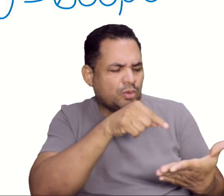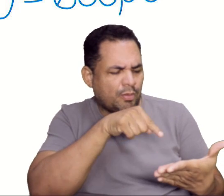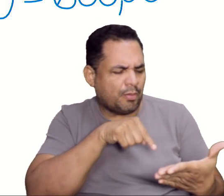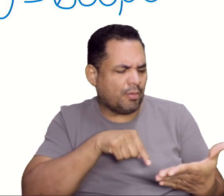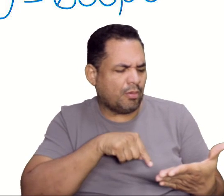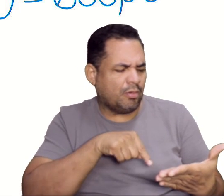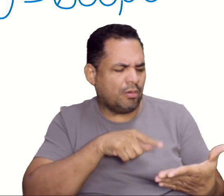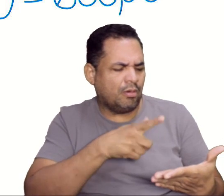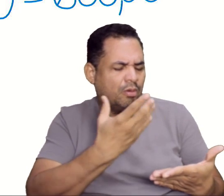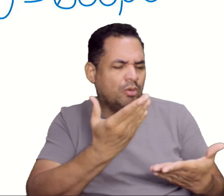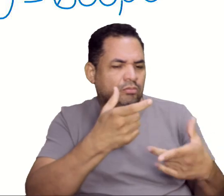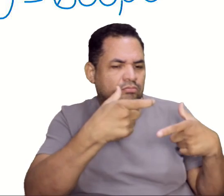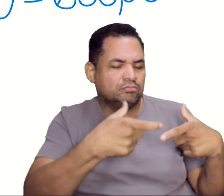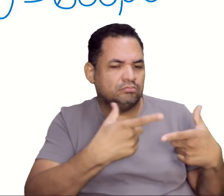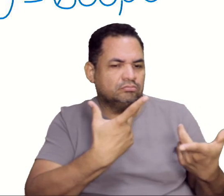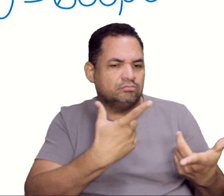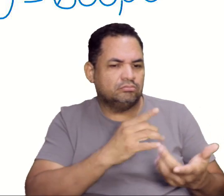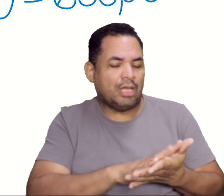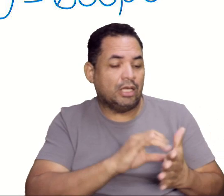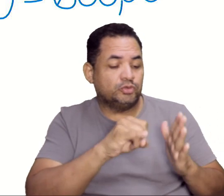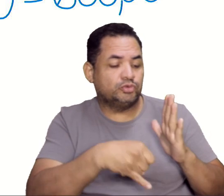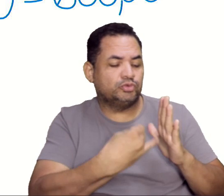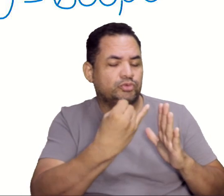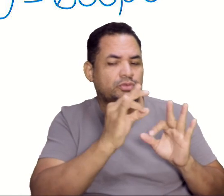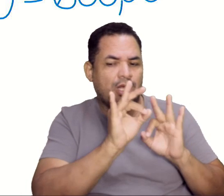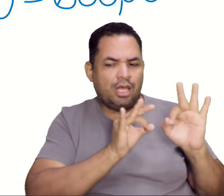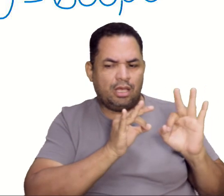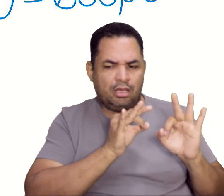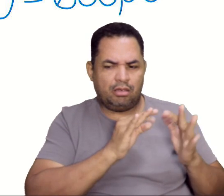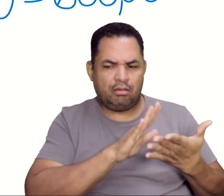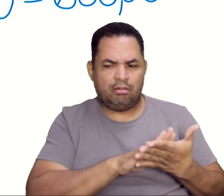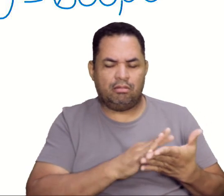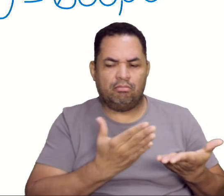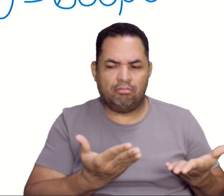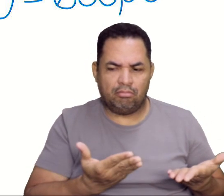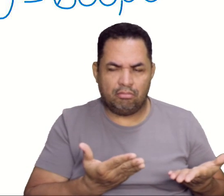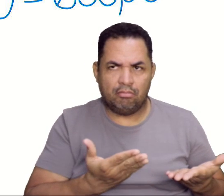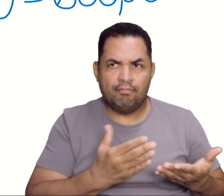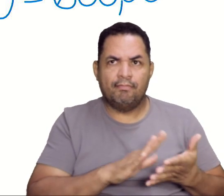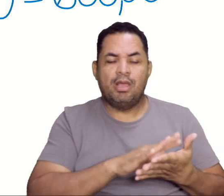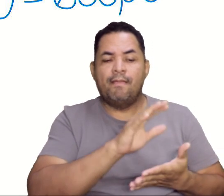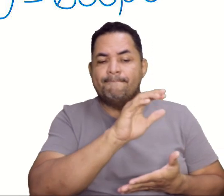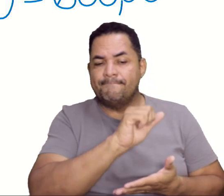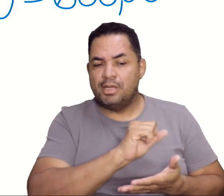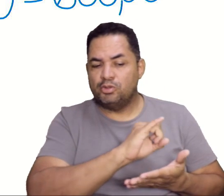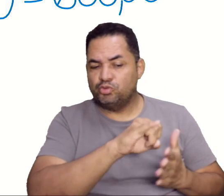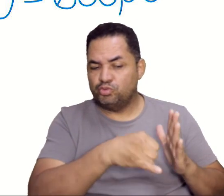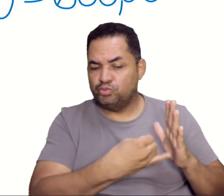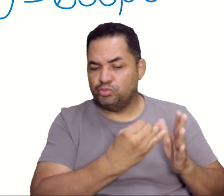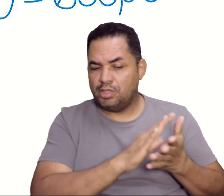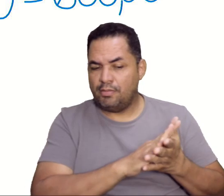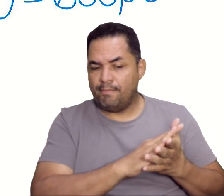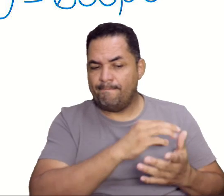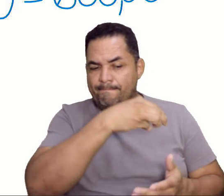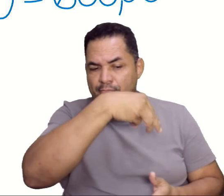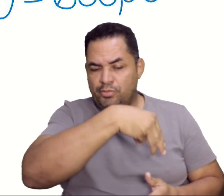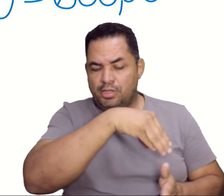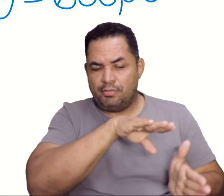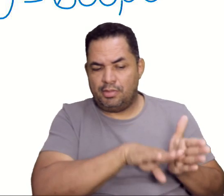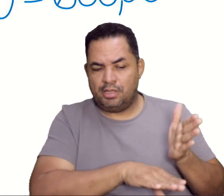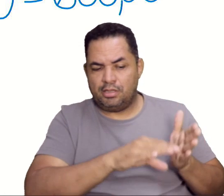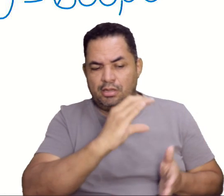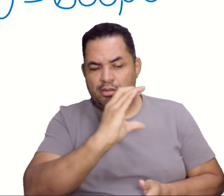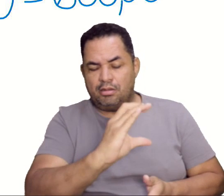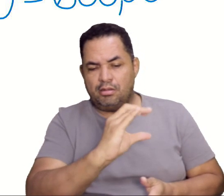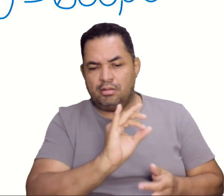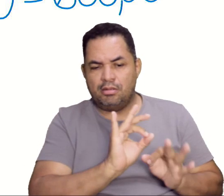processos Olha só primeira coisa verificar Qual foi o juros para encontrarmos os juros é só pegar o montante menos o capital já tem o